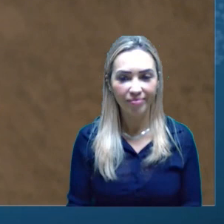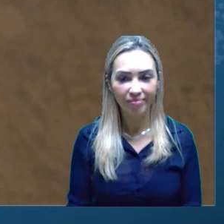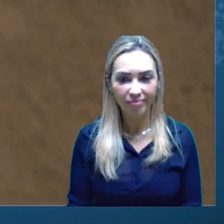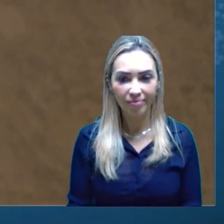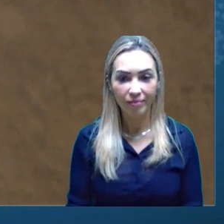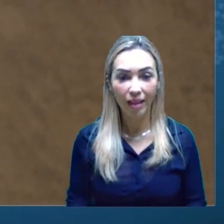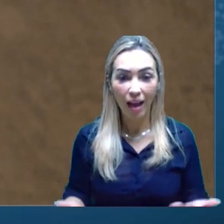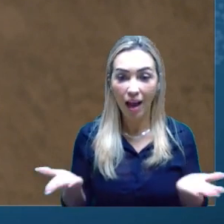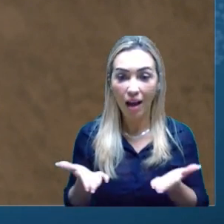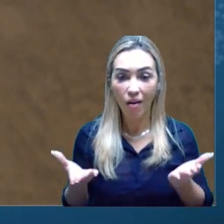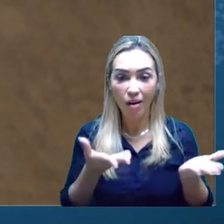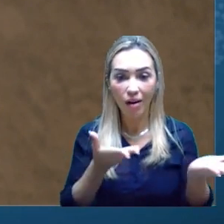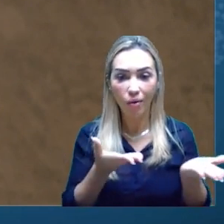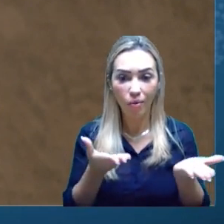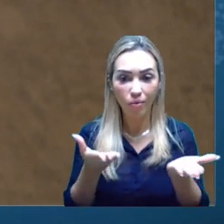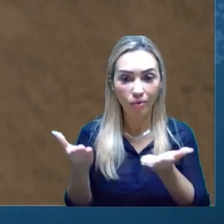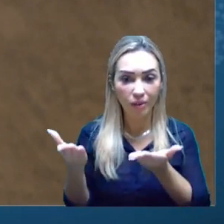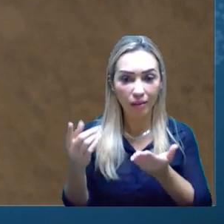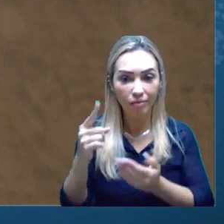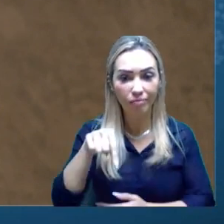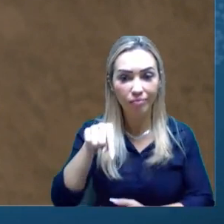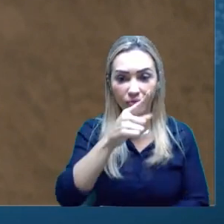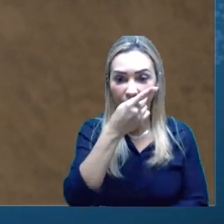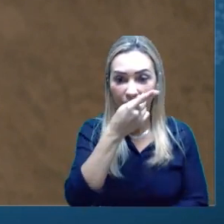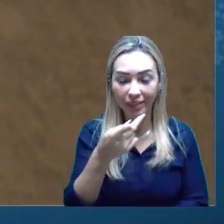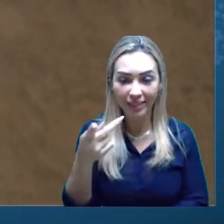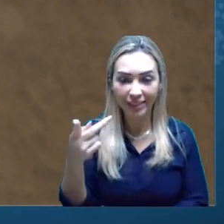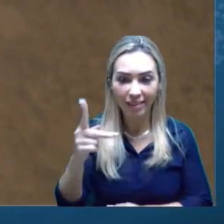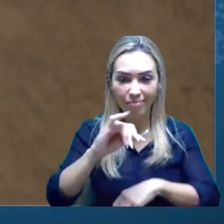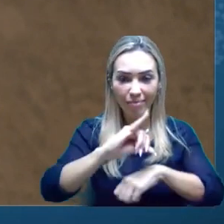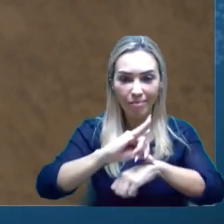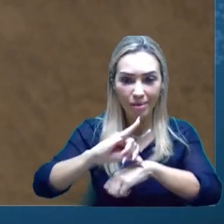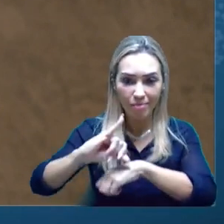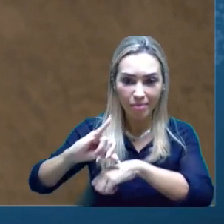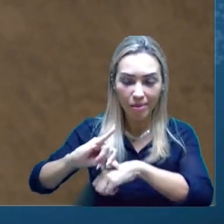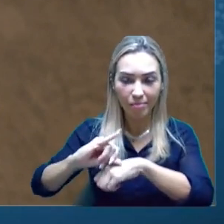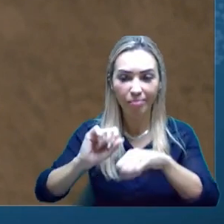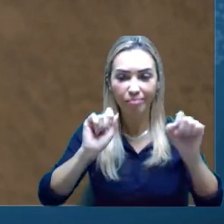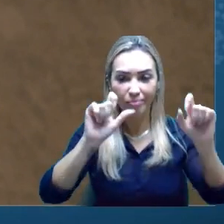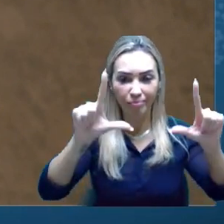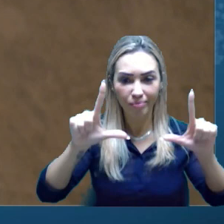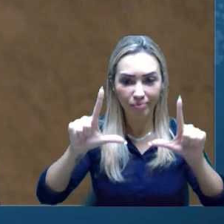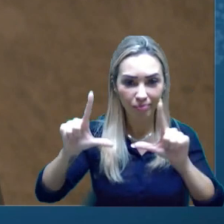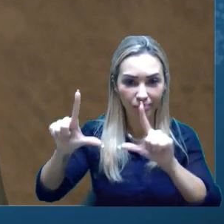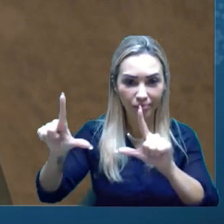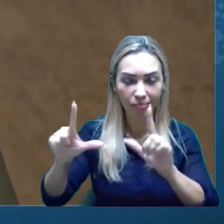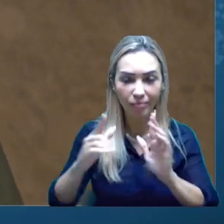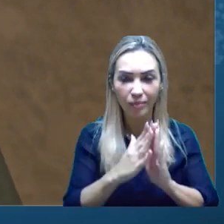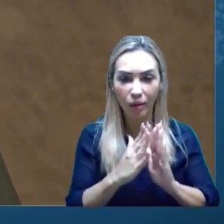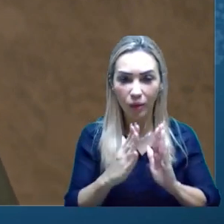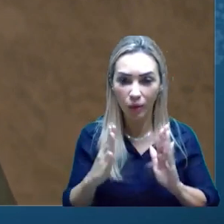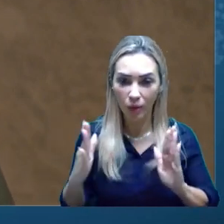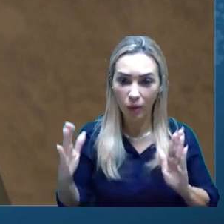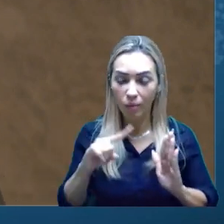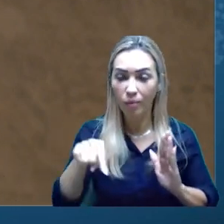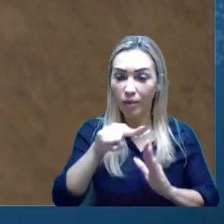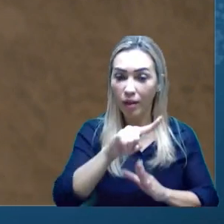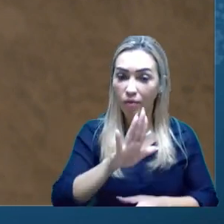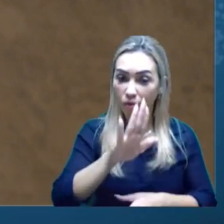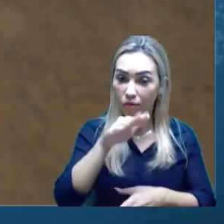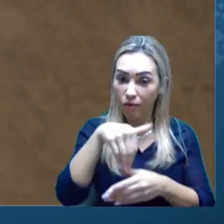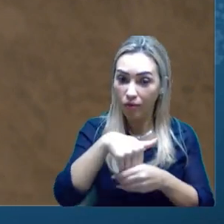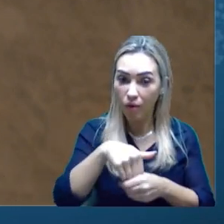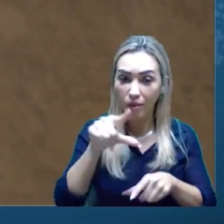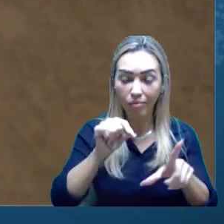Gostaríamos de convidar a todos para visitarem a exposição de posters e, ao longo do evento, votem no seu pôster favorito para